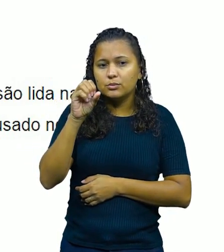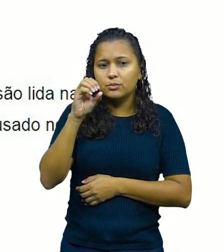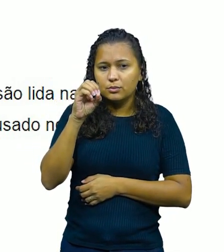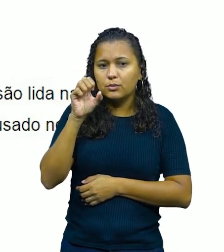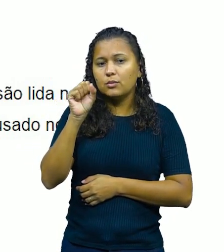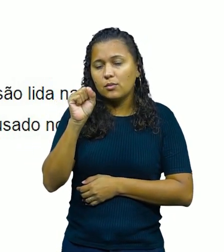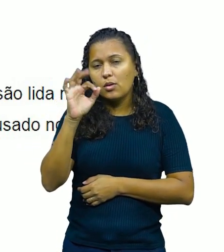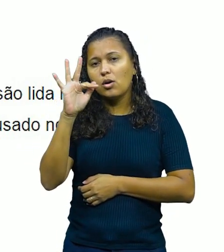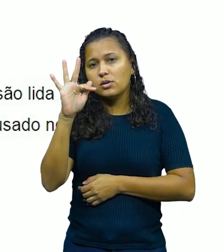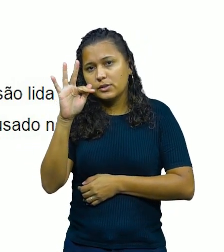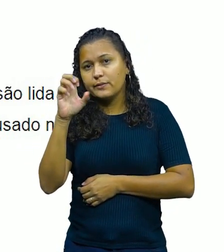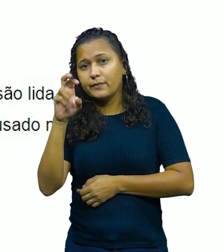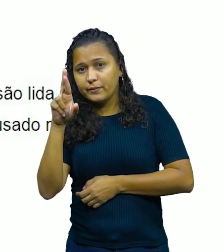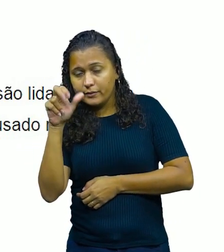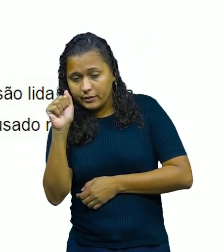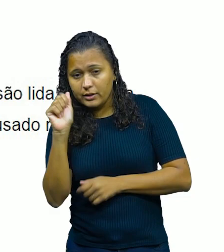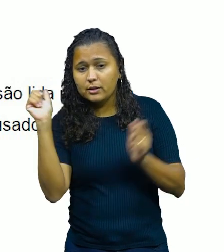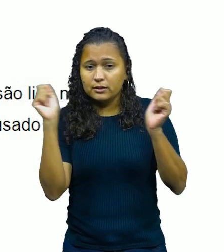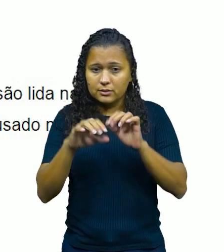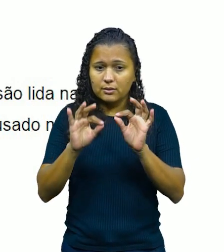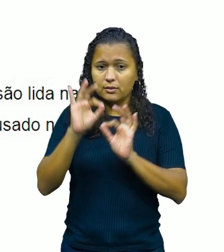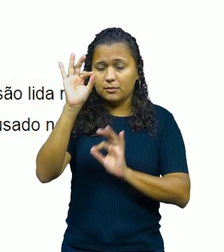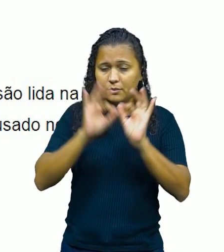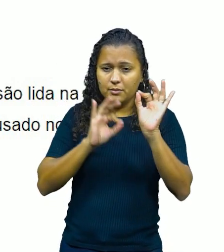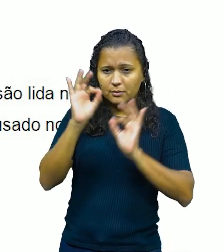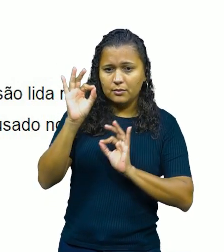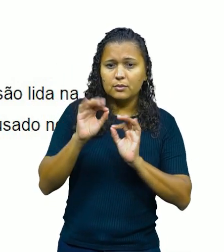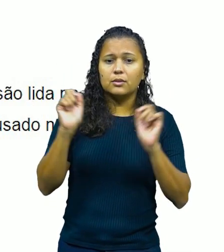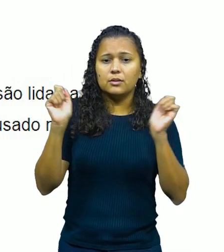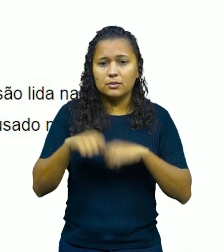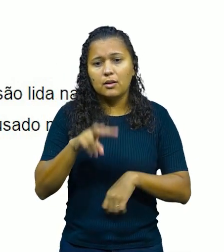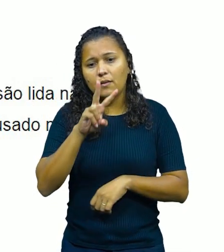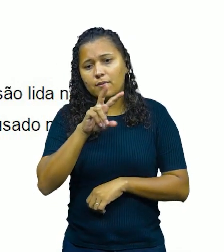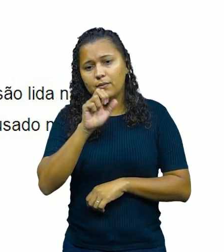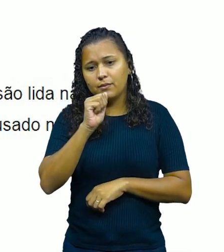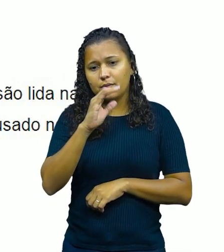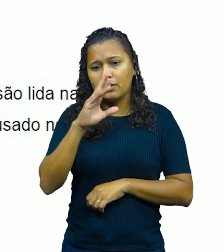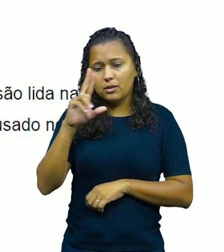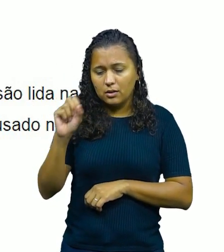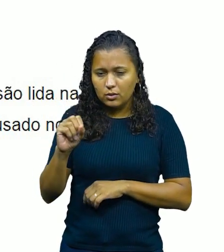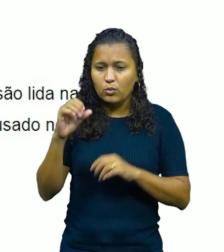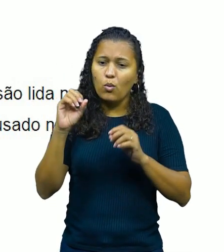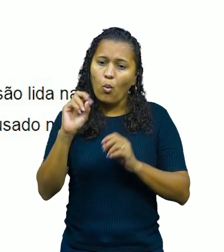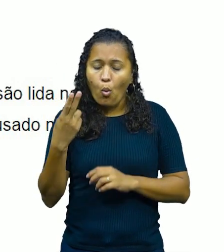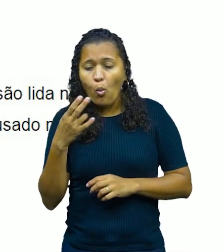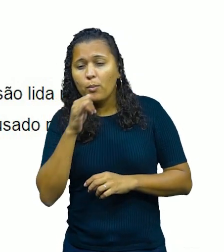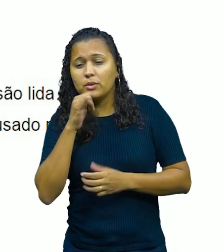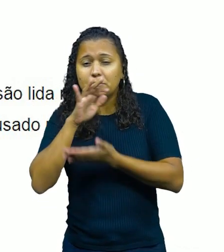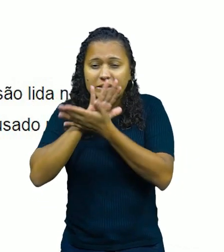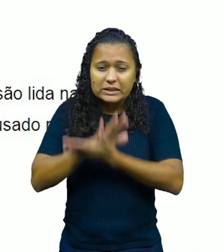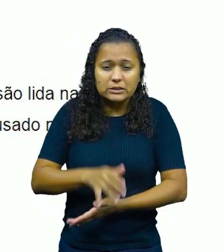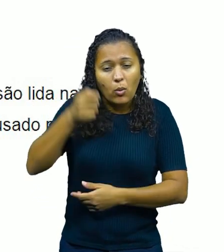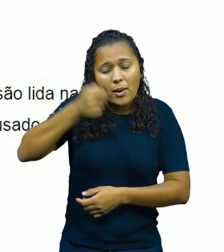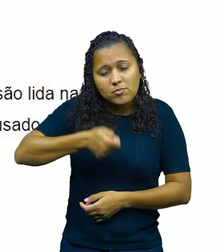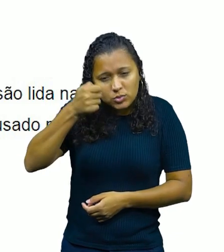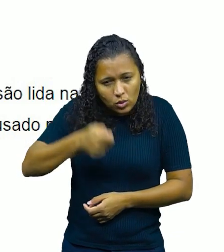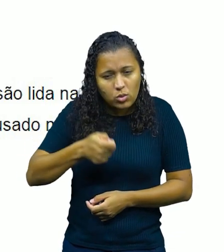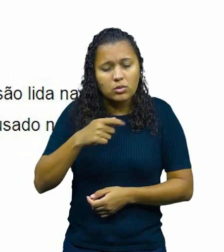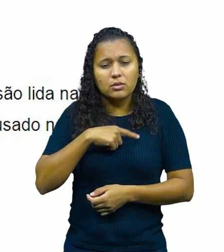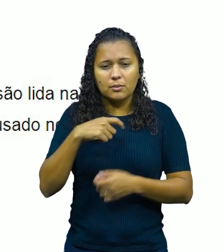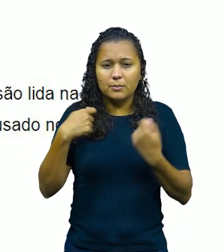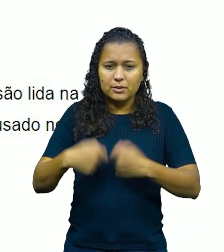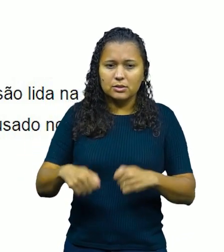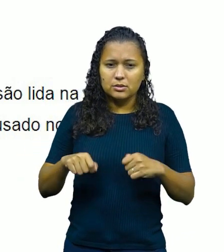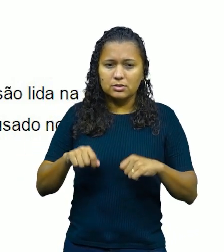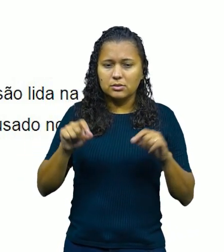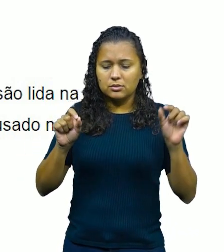né? E aí pode ser usado para medir a pressão relativa, vácuo ou pressão absoluta, desde que se deixe